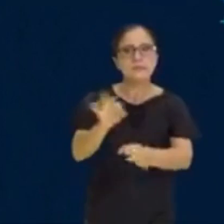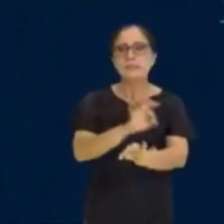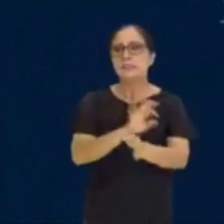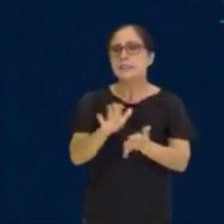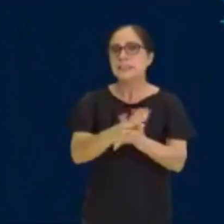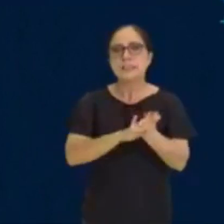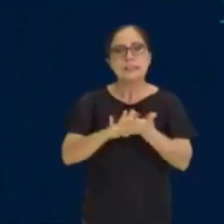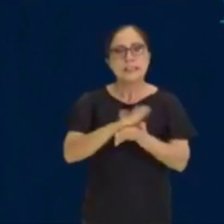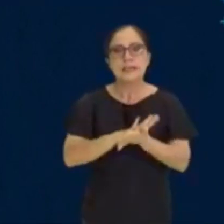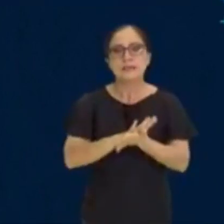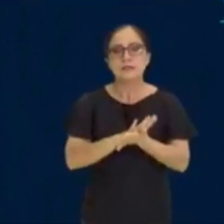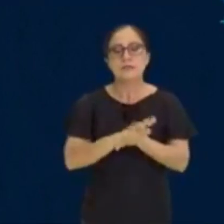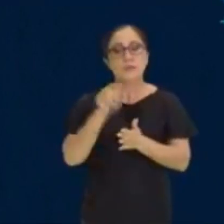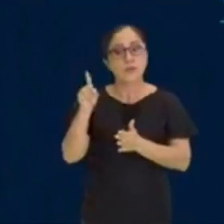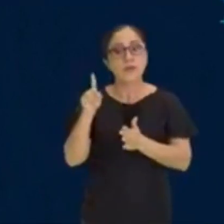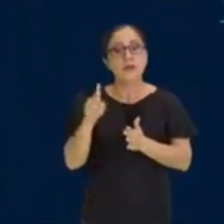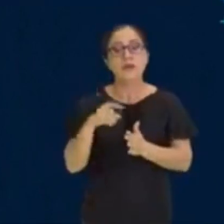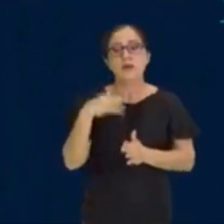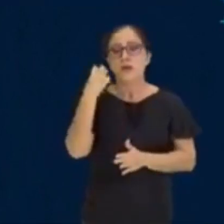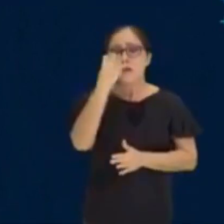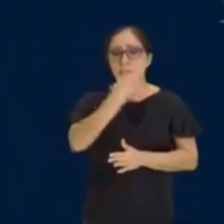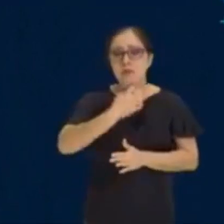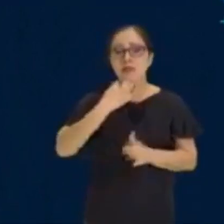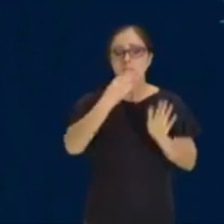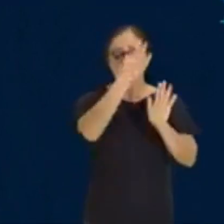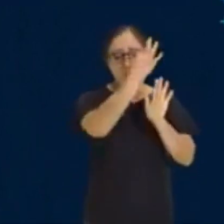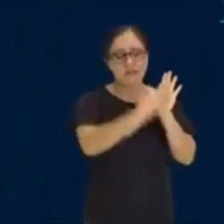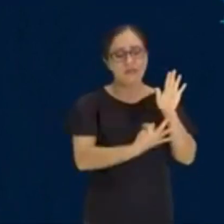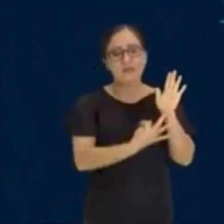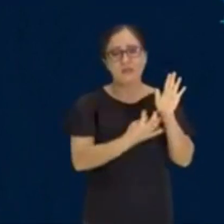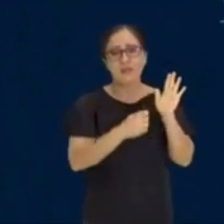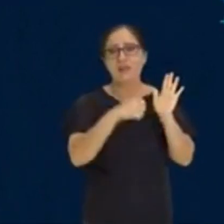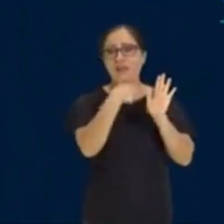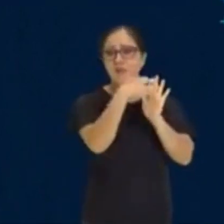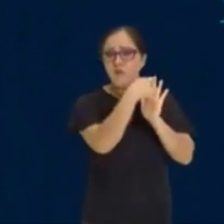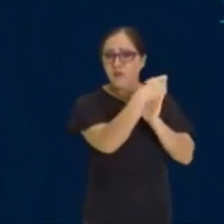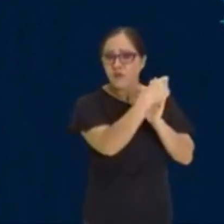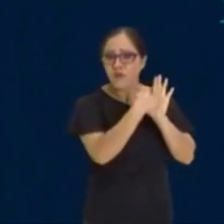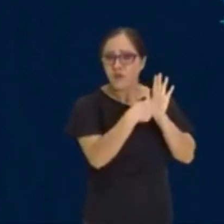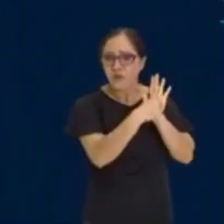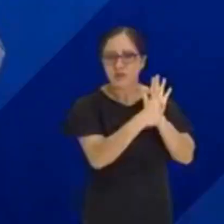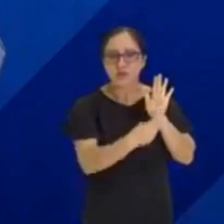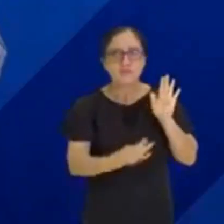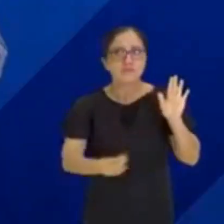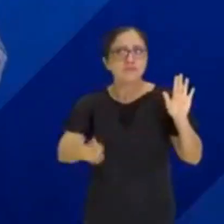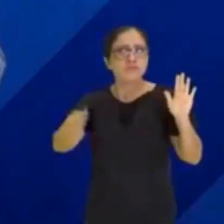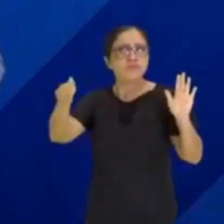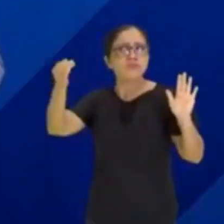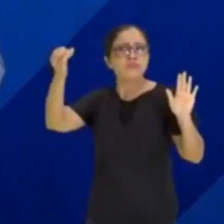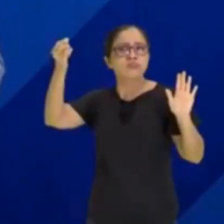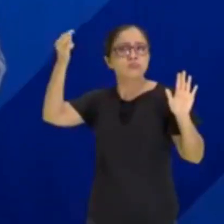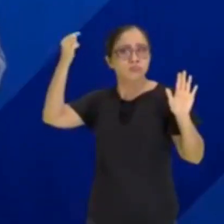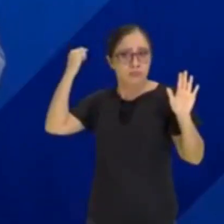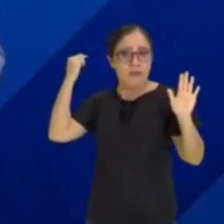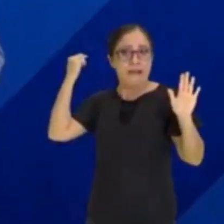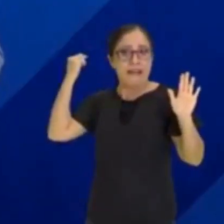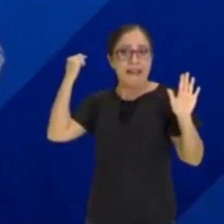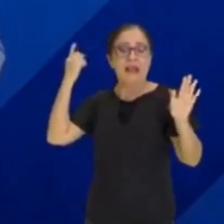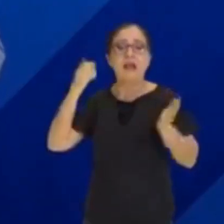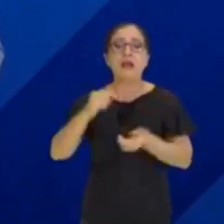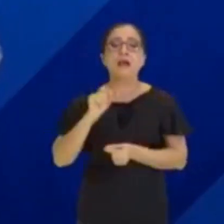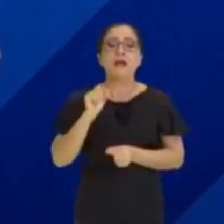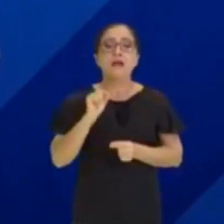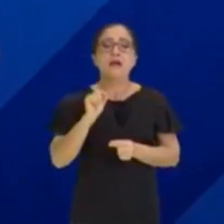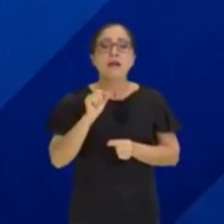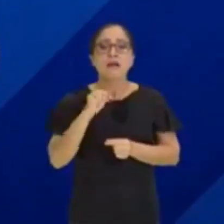canção foi escrita há muitos anos. Essa canção é antiga. Naquela época em